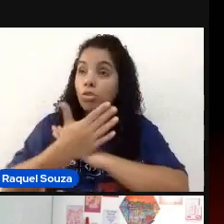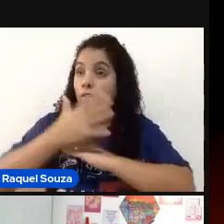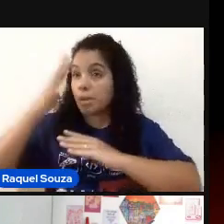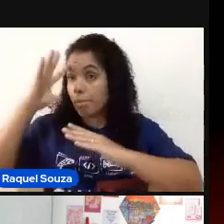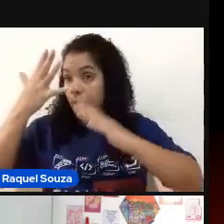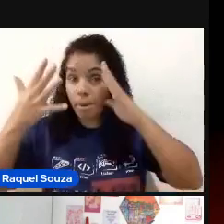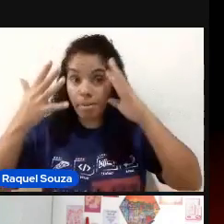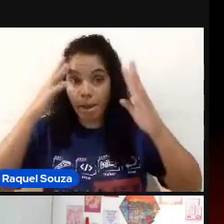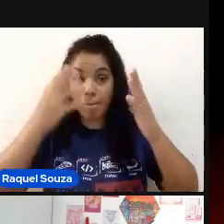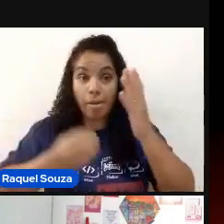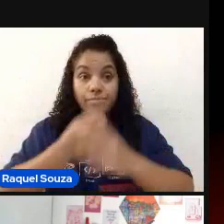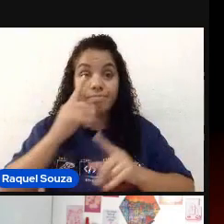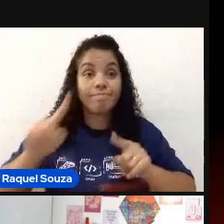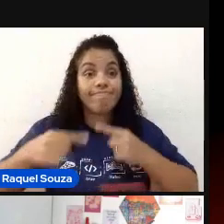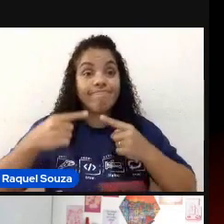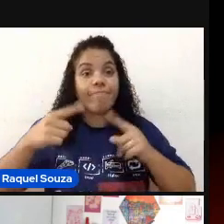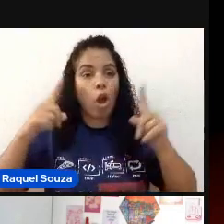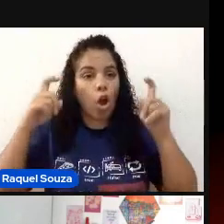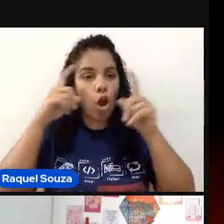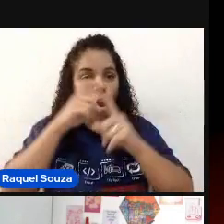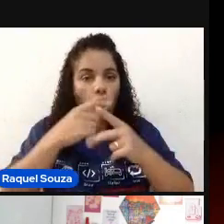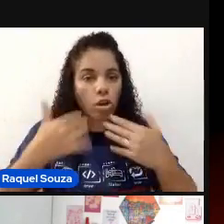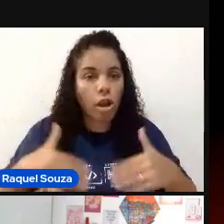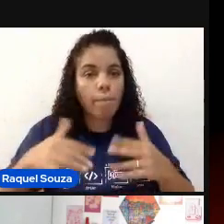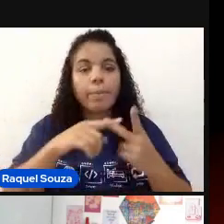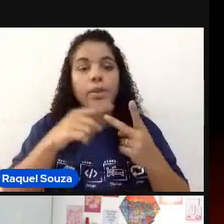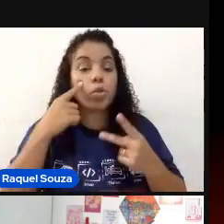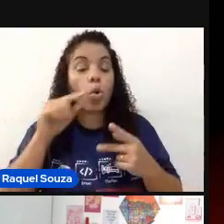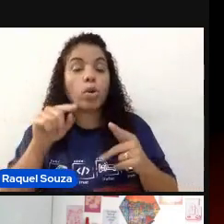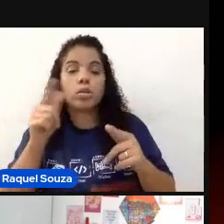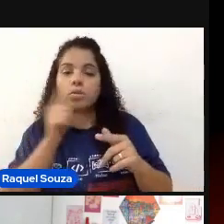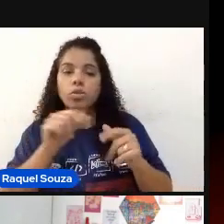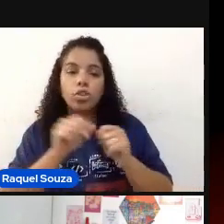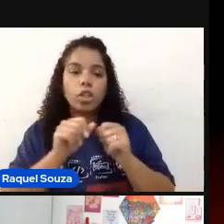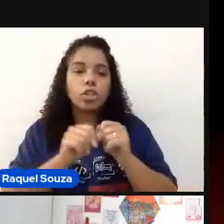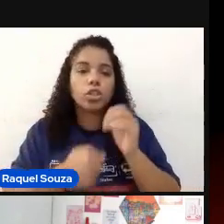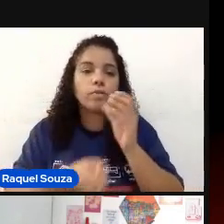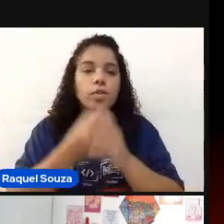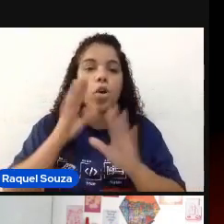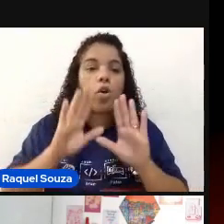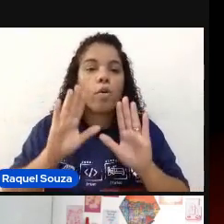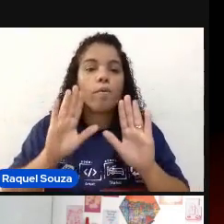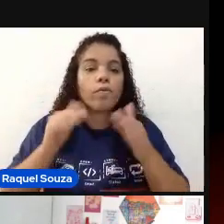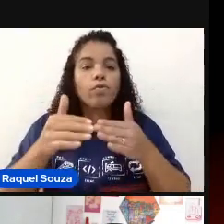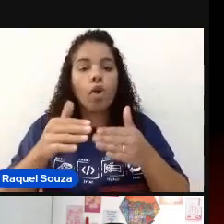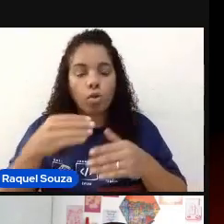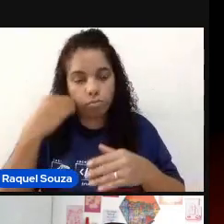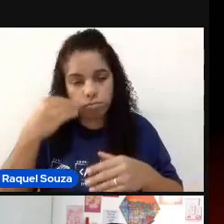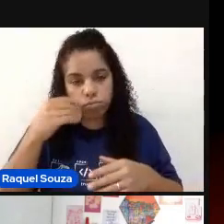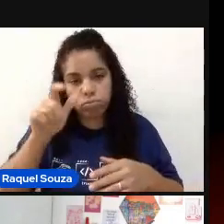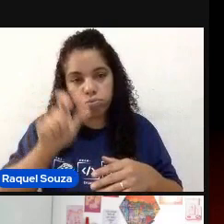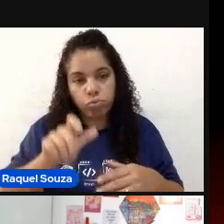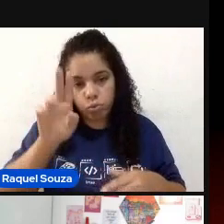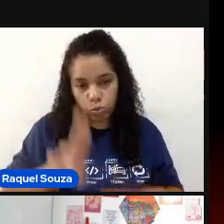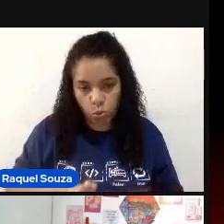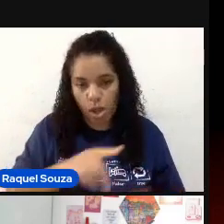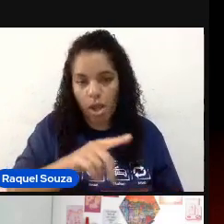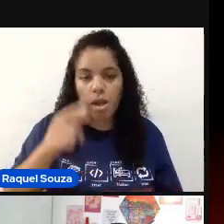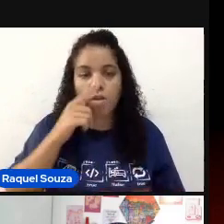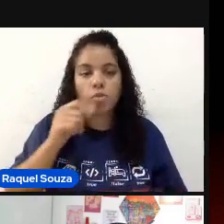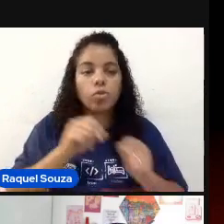desafios complexos e, com isso, a gente cria um foco na experiência do usuário, criando isso de